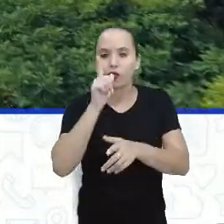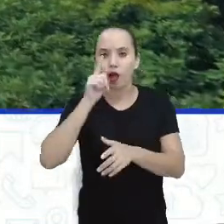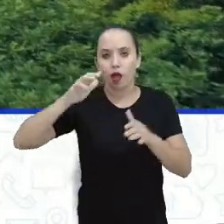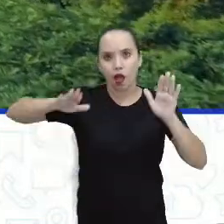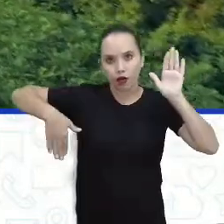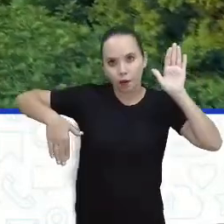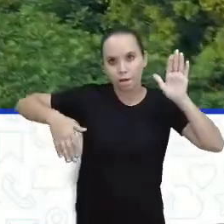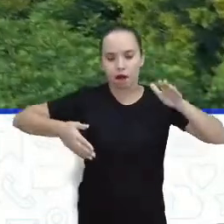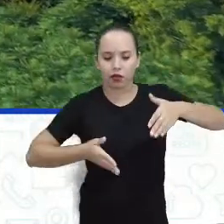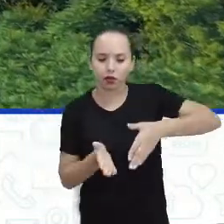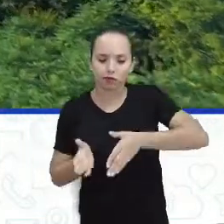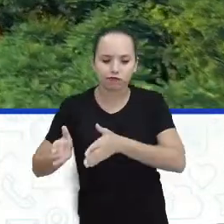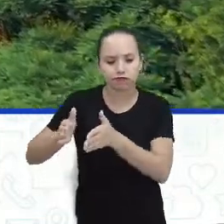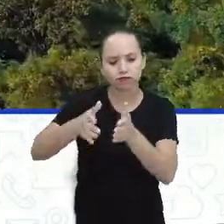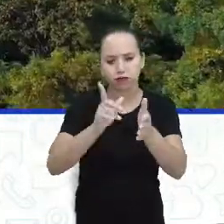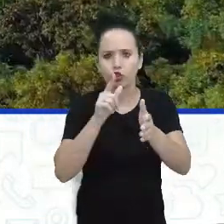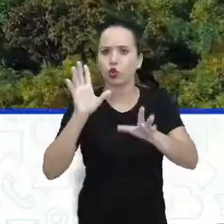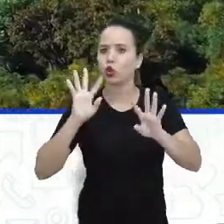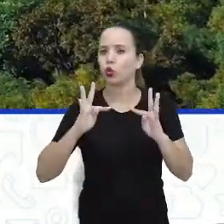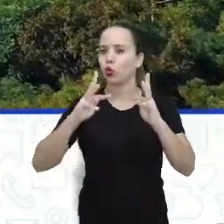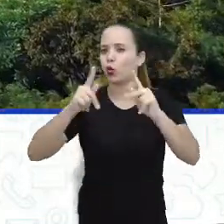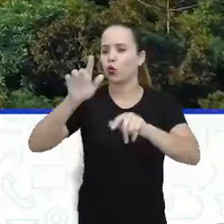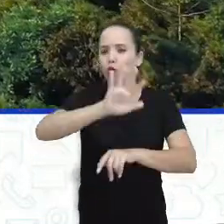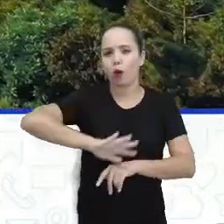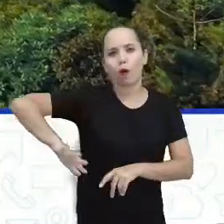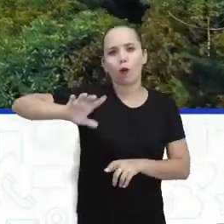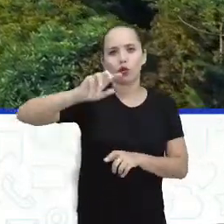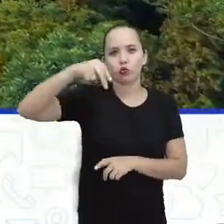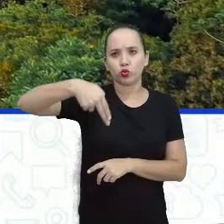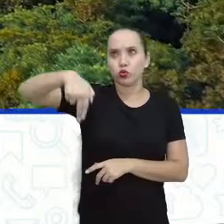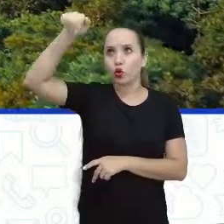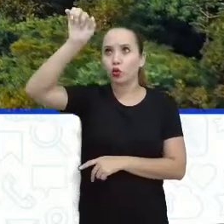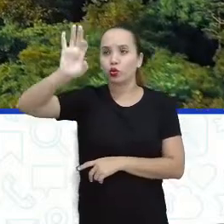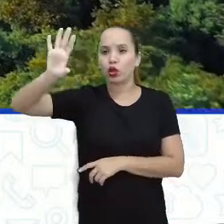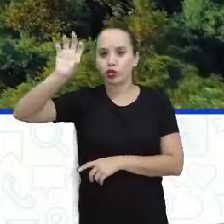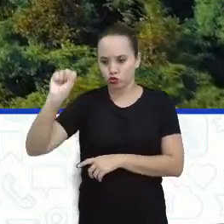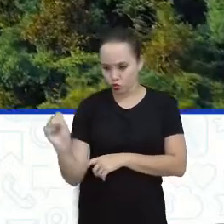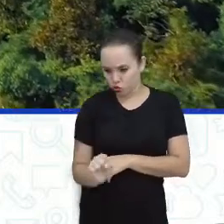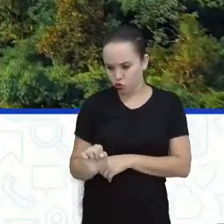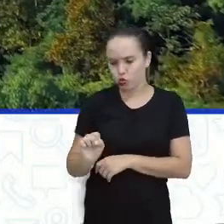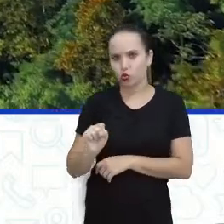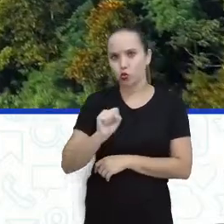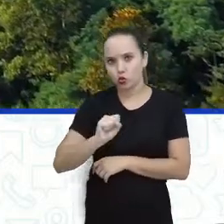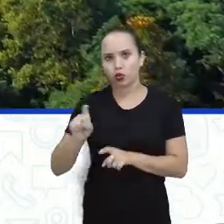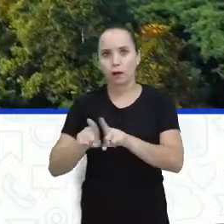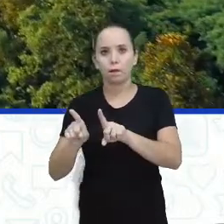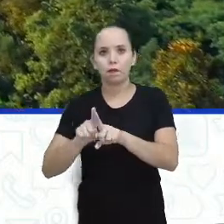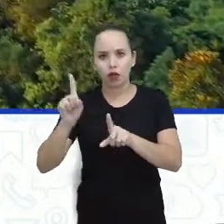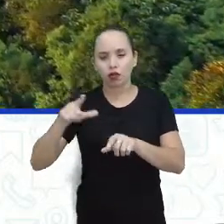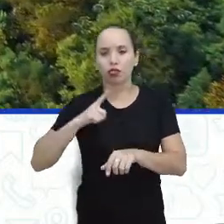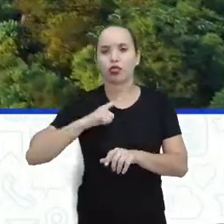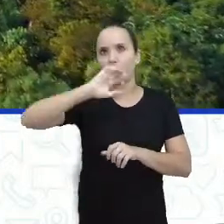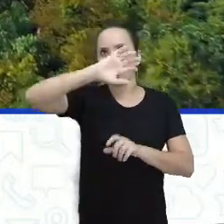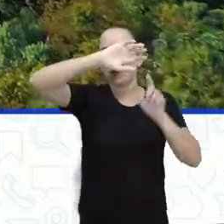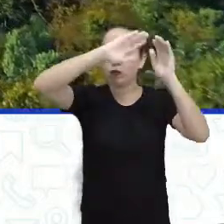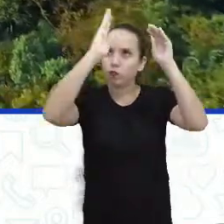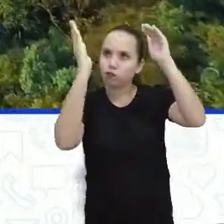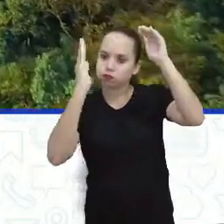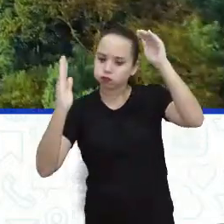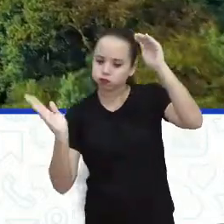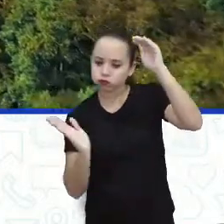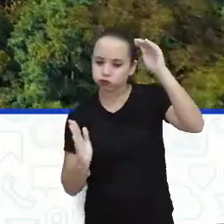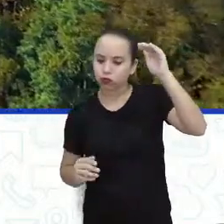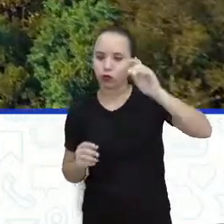Pegando o Nordeste, parte do Sudeste do Brasil. Então, a gente tem essa questão do desmatamento. Mas, lá na